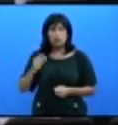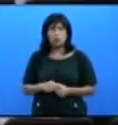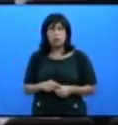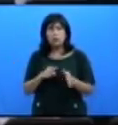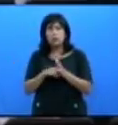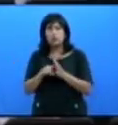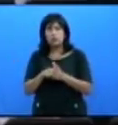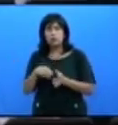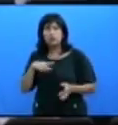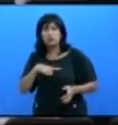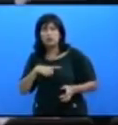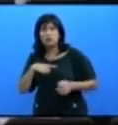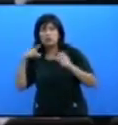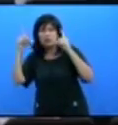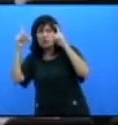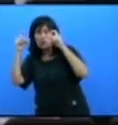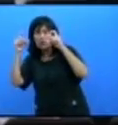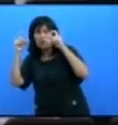senhora presidente.